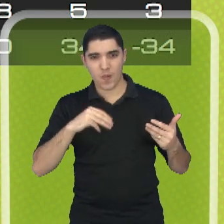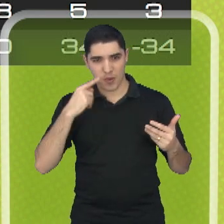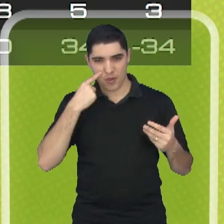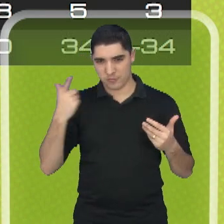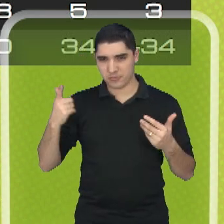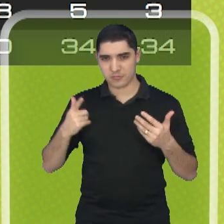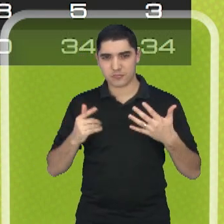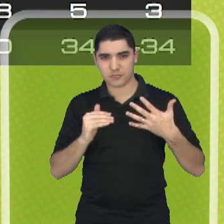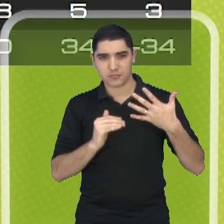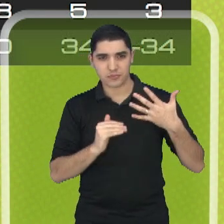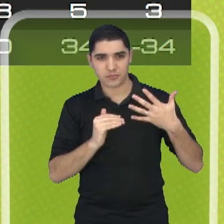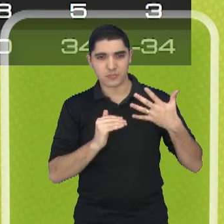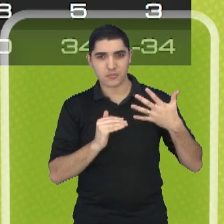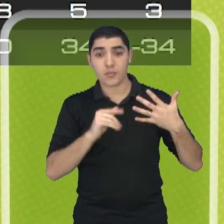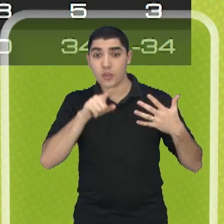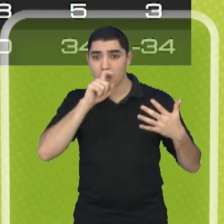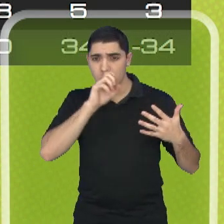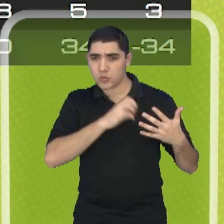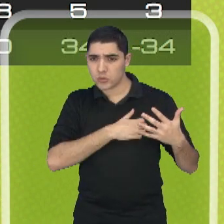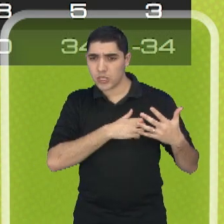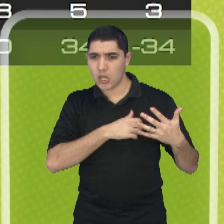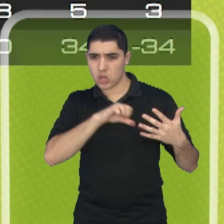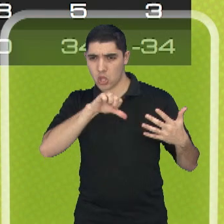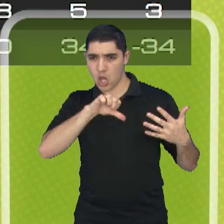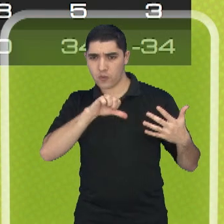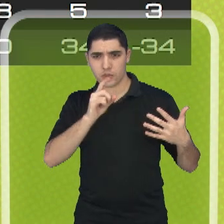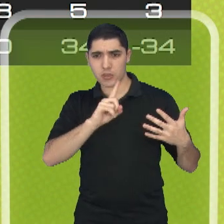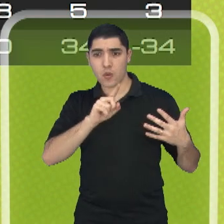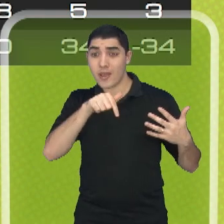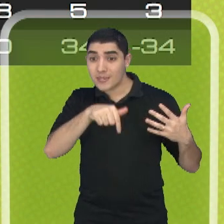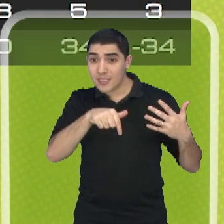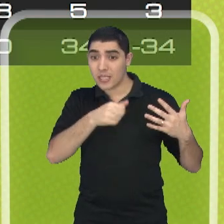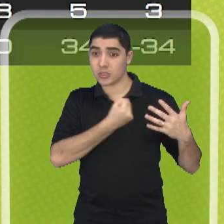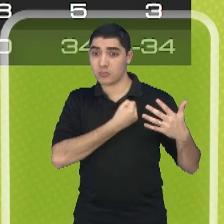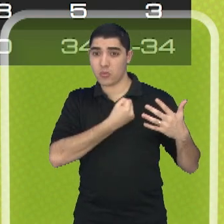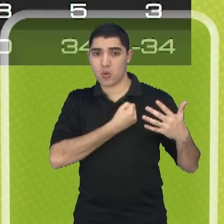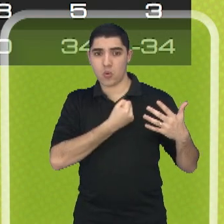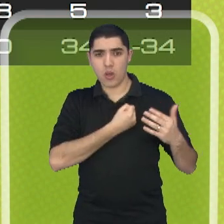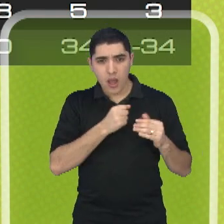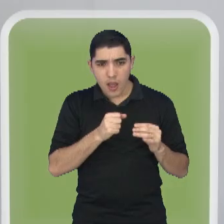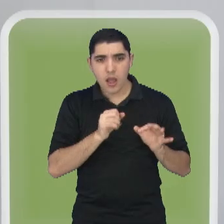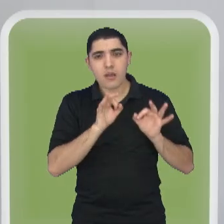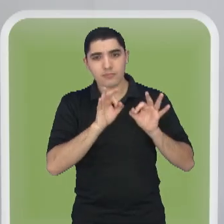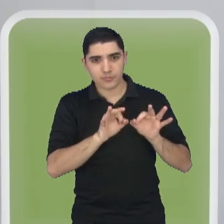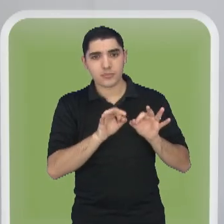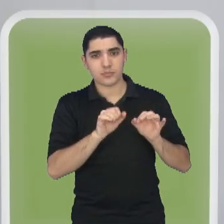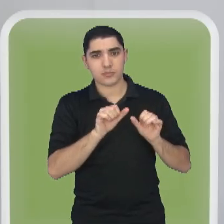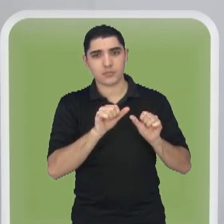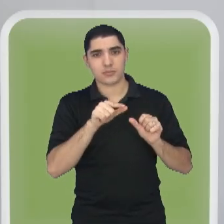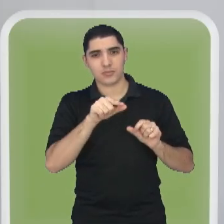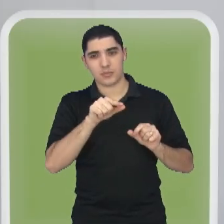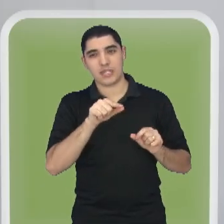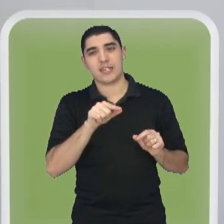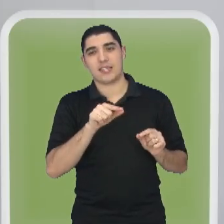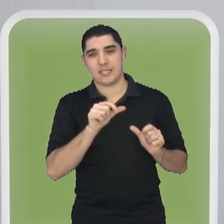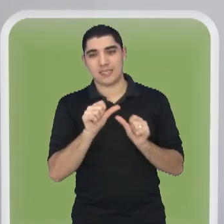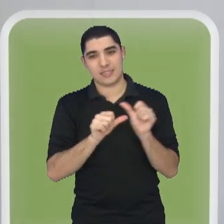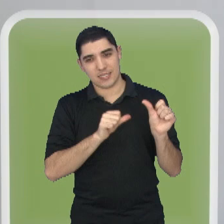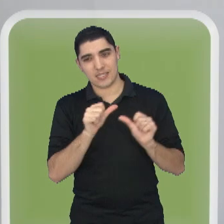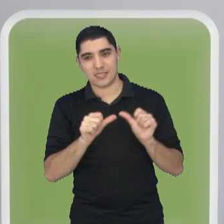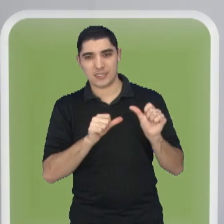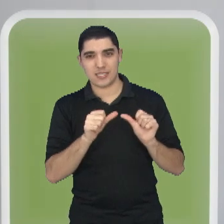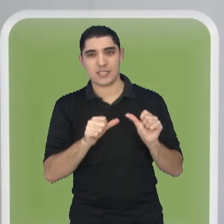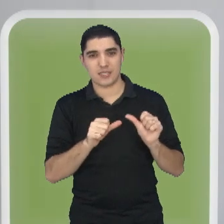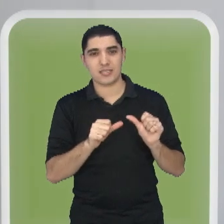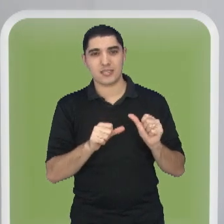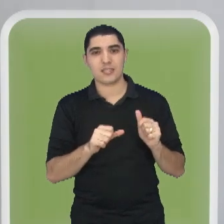José não tá com 9 não, só o São José tá com 7. São José, tem razão, São José tem 7 aqui, só uma correção aqui, uma São correçãozinha aqui. E um empate.